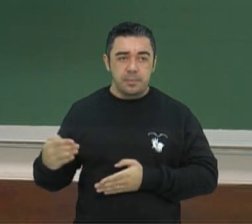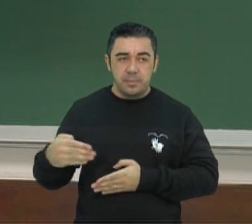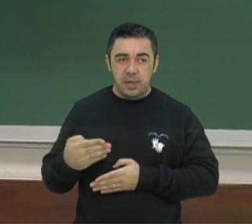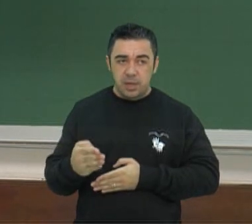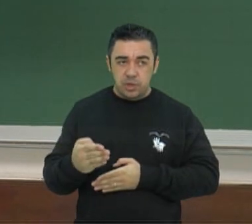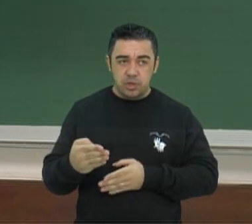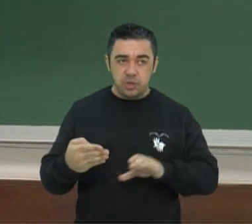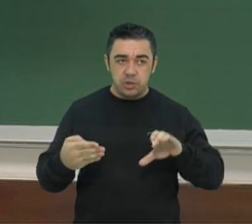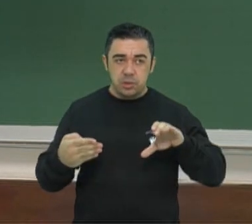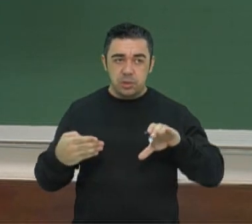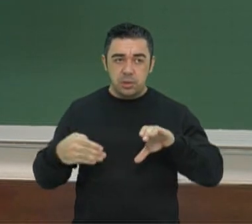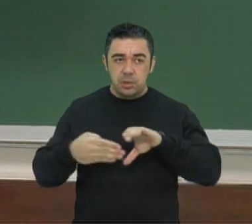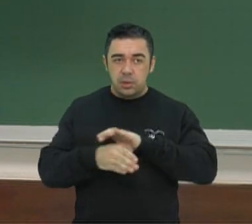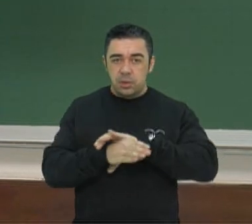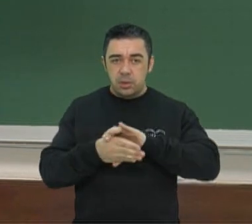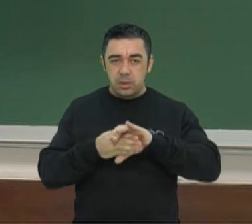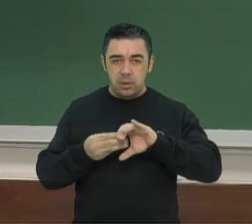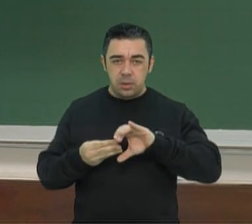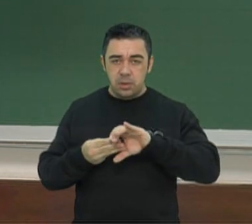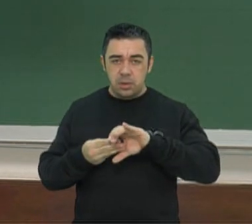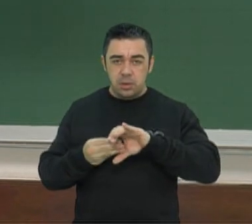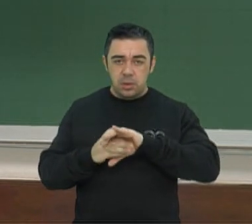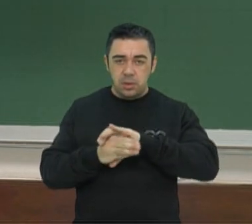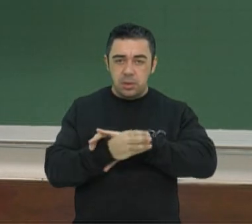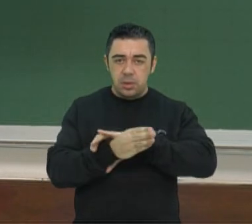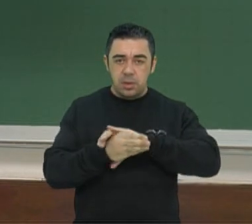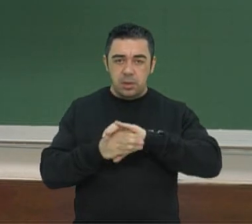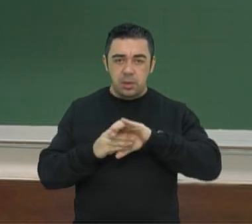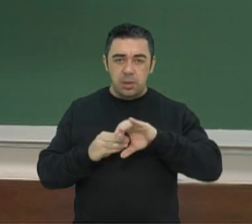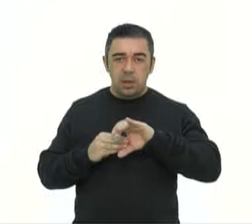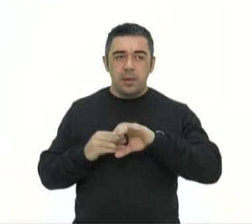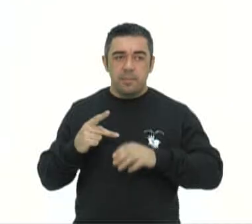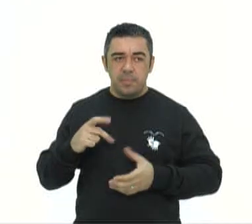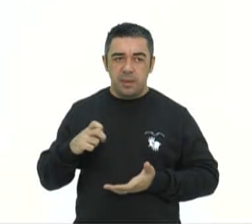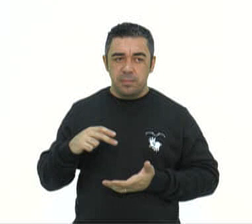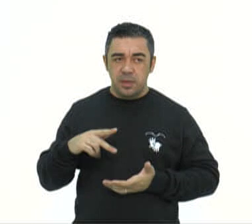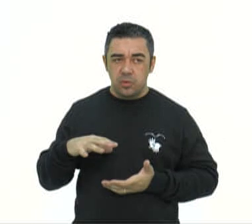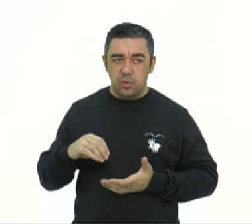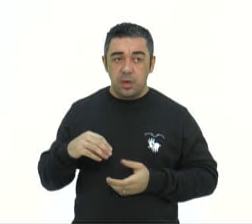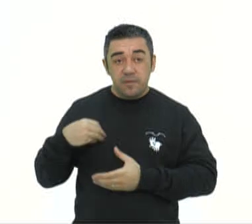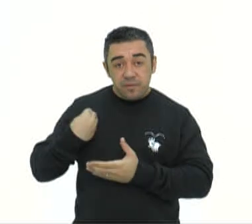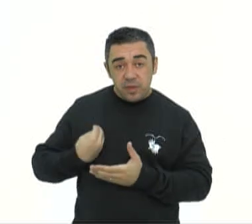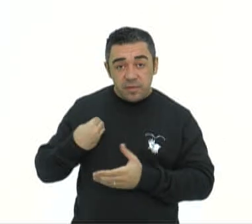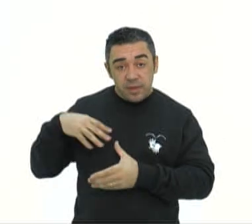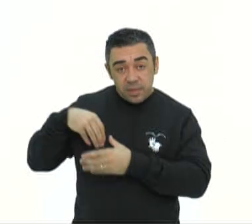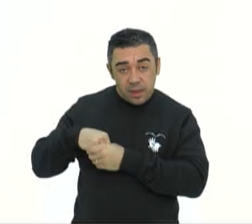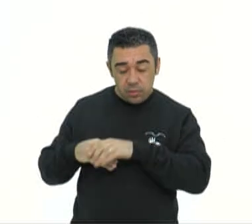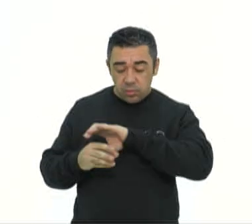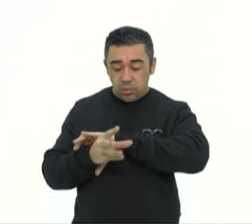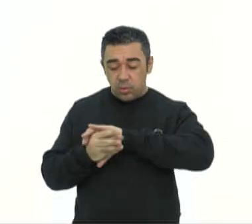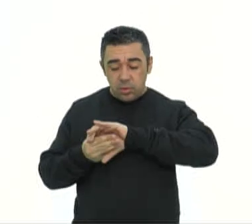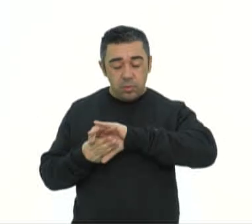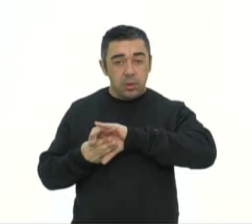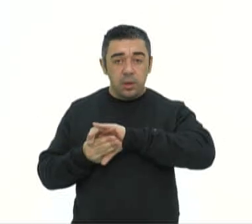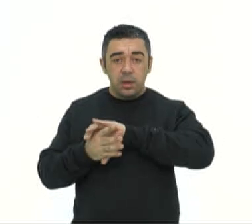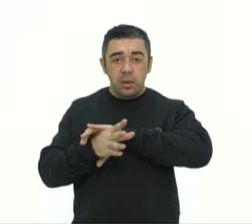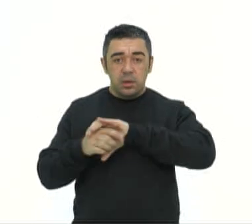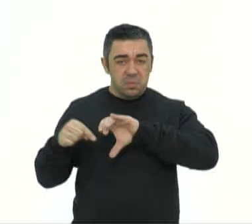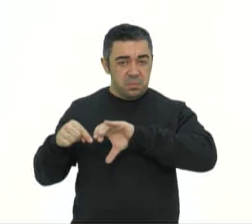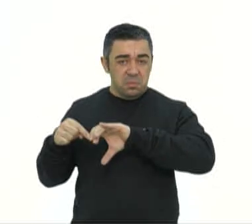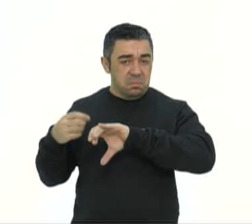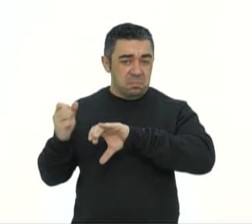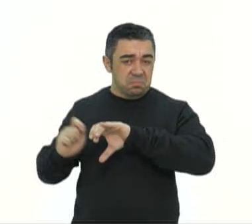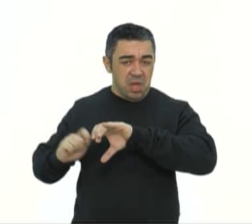Peixe-pérola e pepino do mar, ou ainda o peixe-agulha e o pepino do mar. Então, esses peixes, eles conseguem viver dentro do pepino do mar. Faz algum mal para o